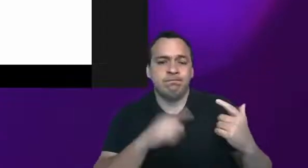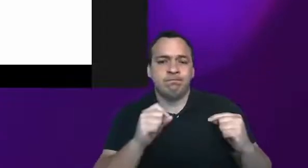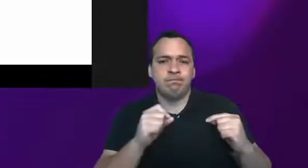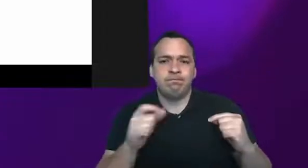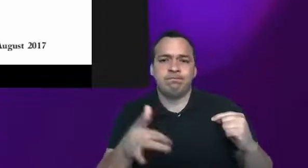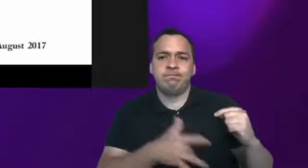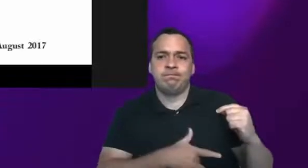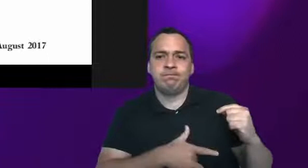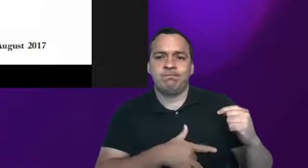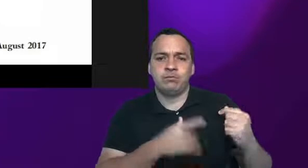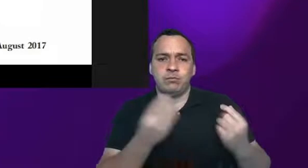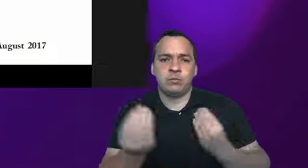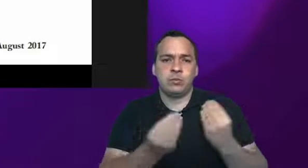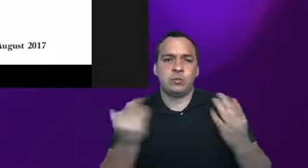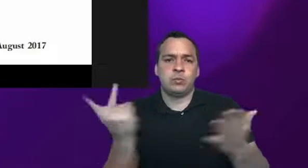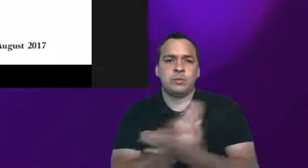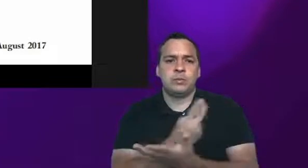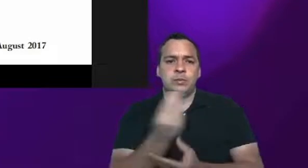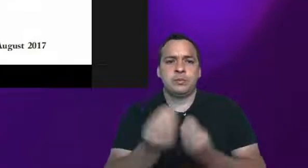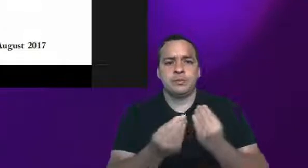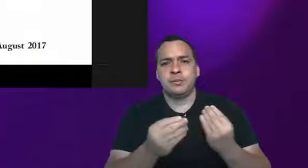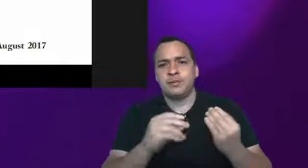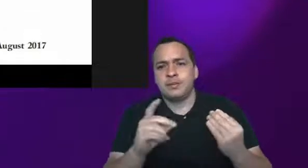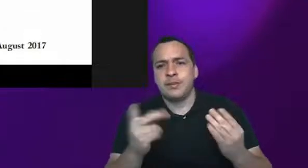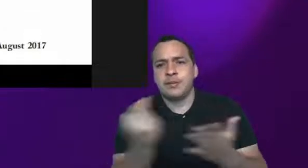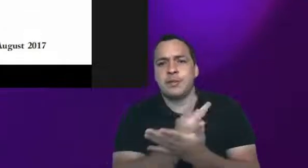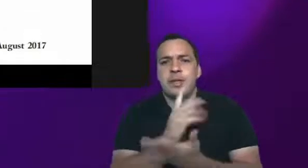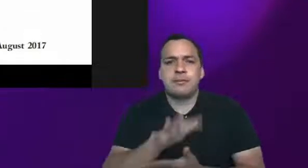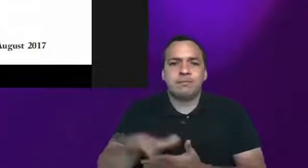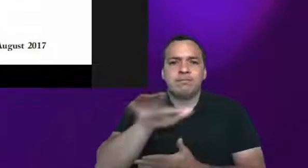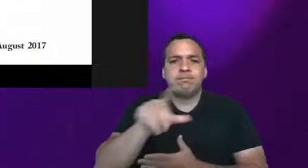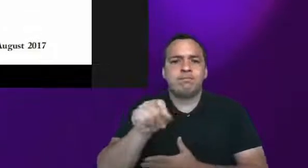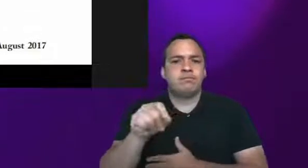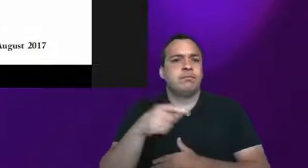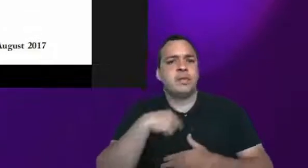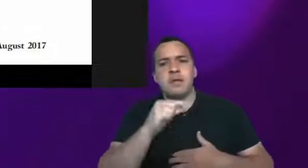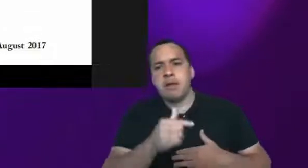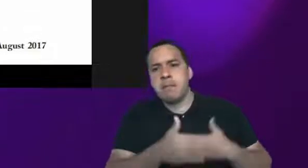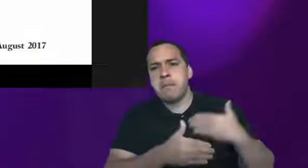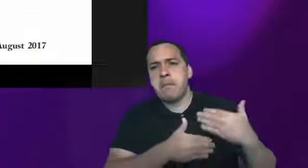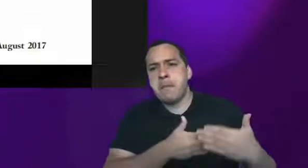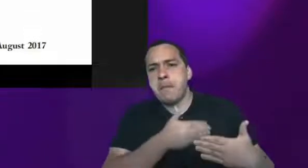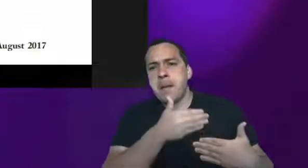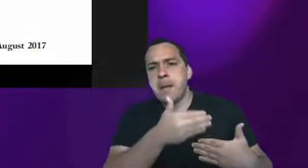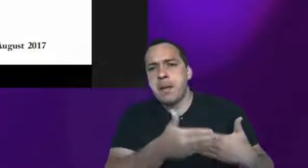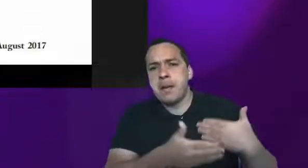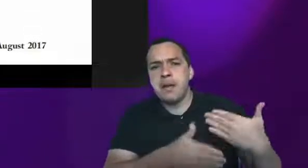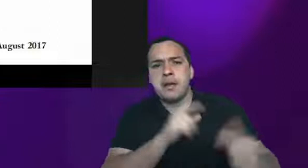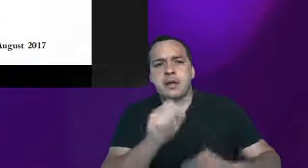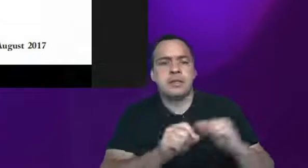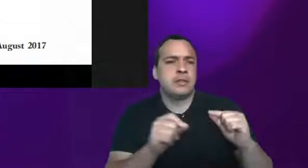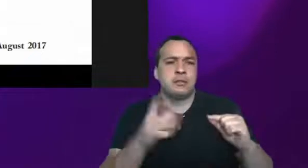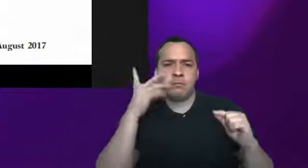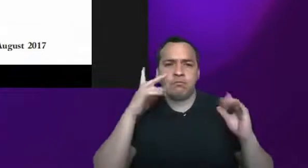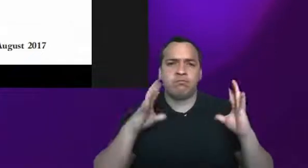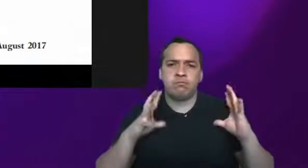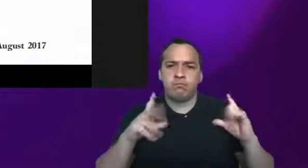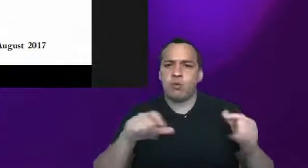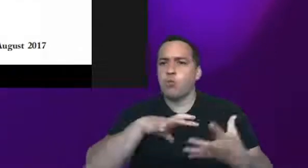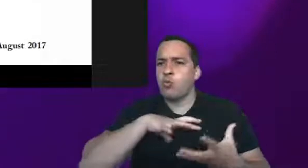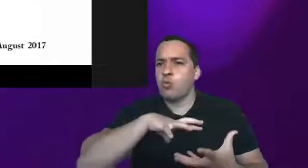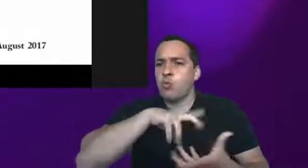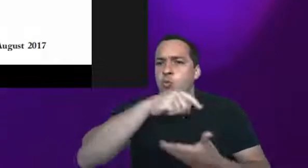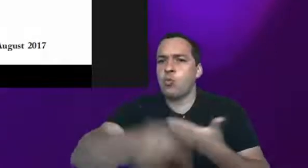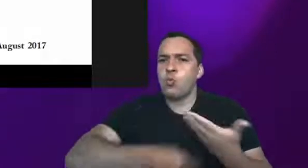o que interessa, sobretudo, são as circunstâncias. E, aos poucos, em todo o mundo,